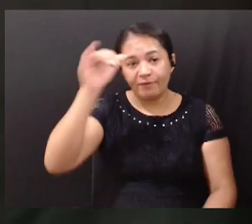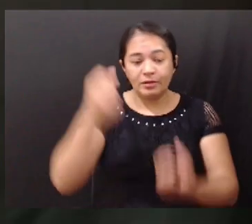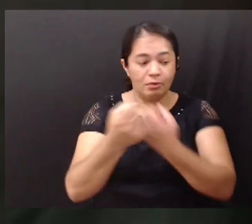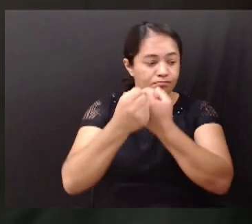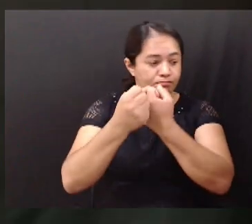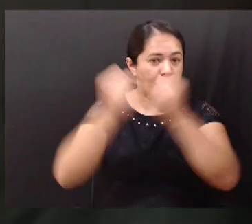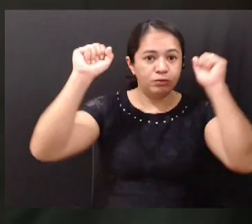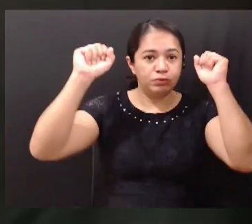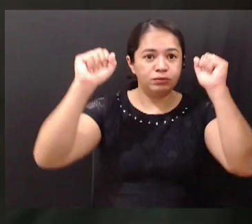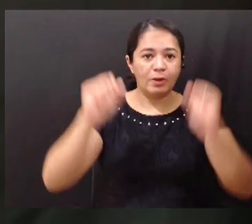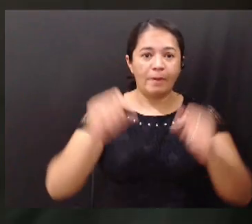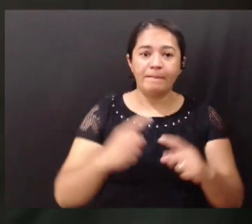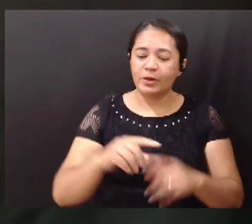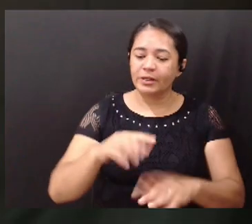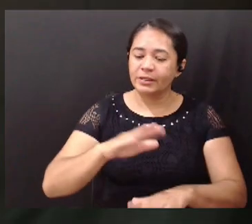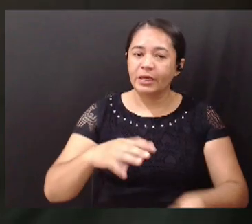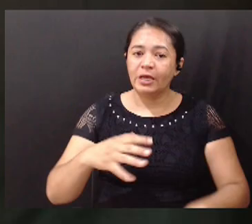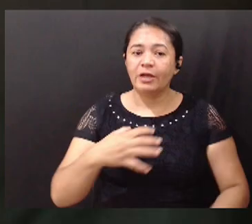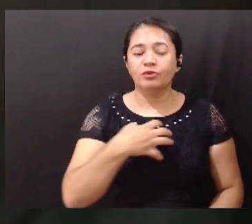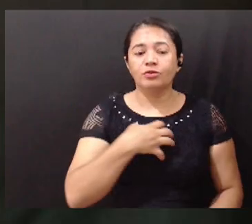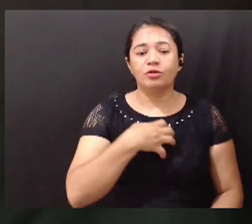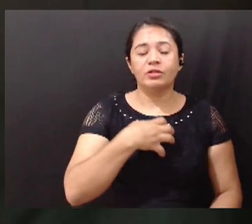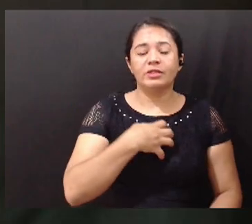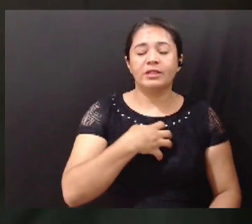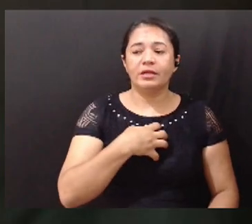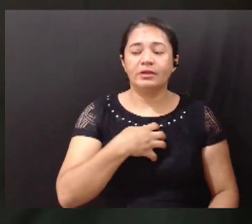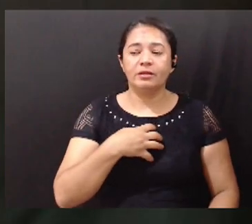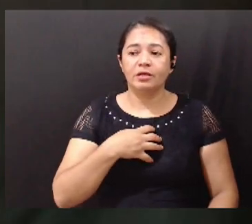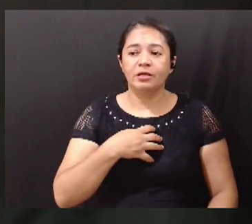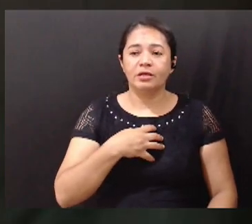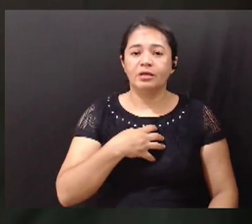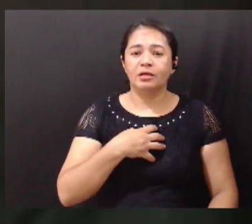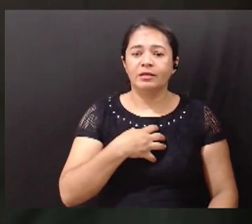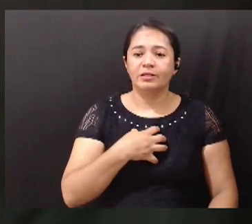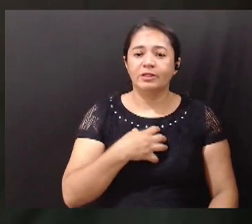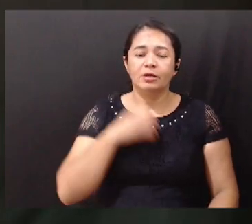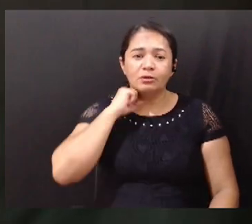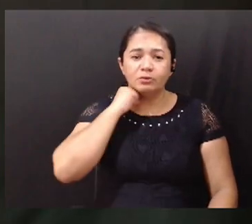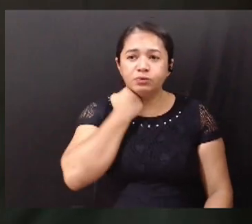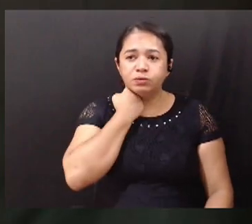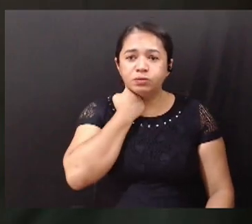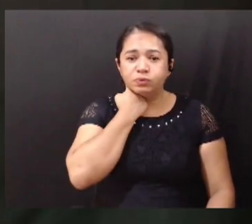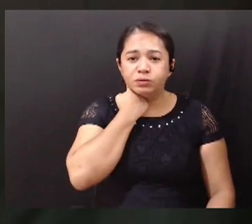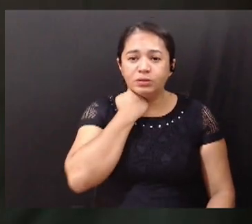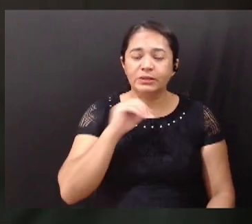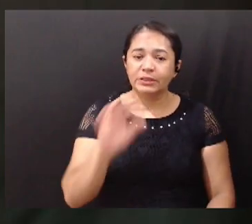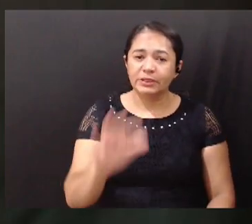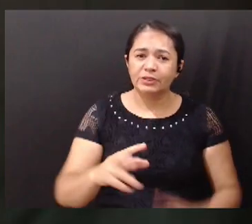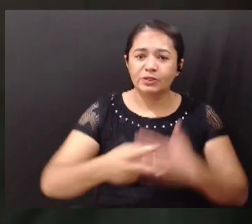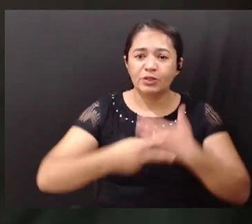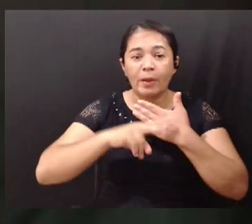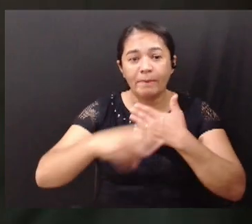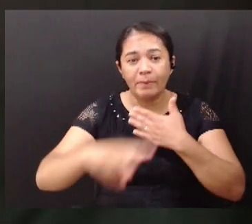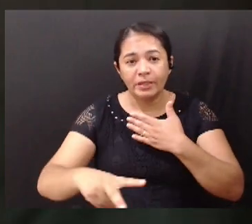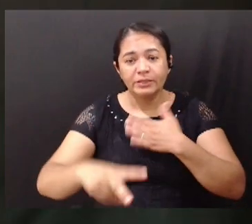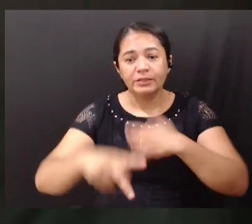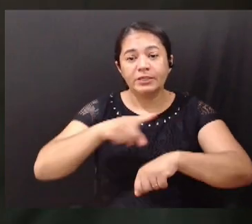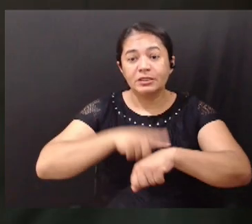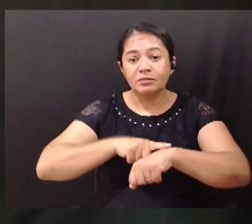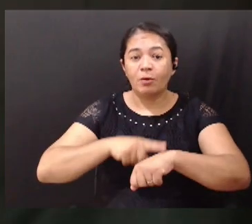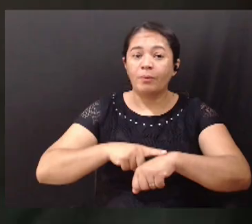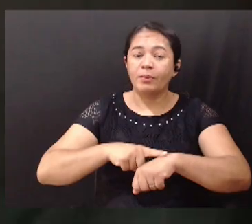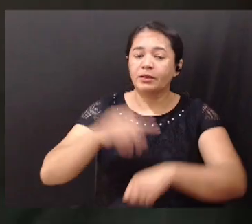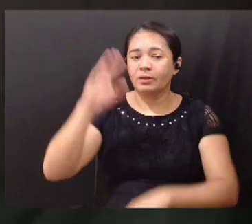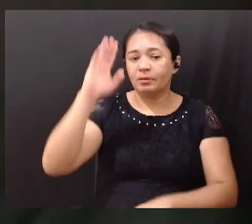estresse. Qual que é a reação que ela pode ter? Isso vai impactar nesse momento, principalmente de férias, né? Porque